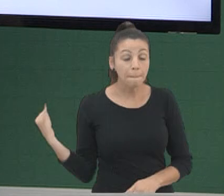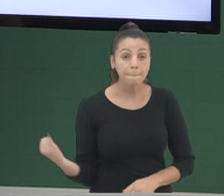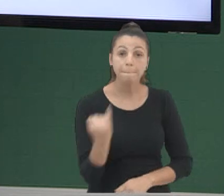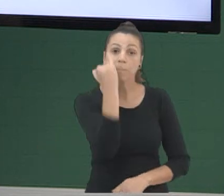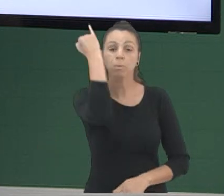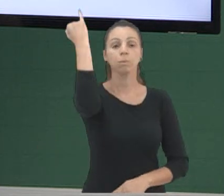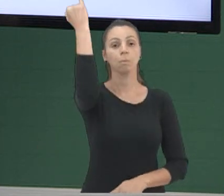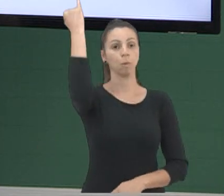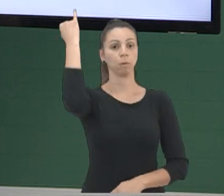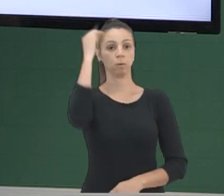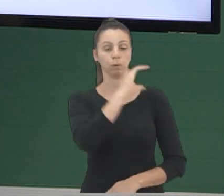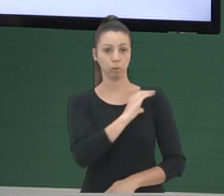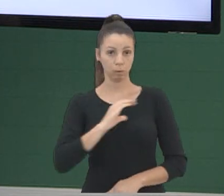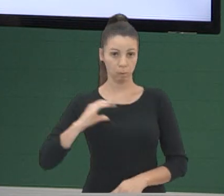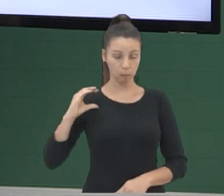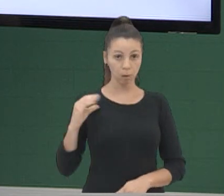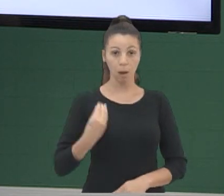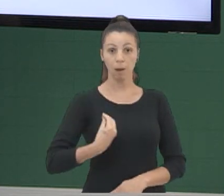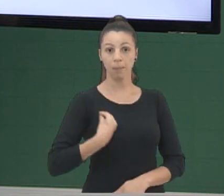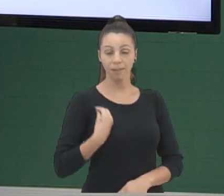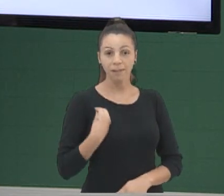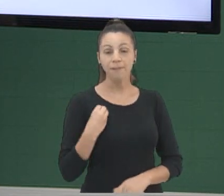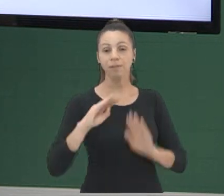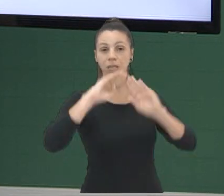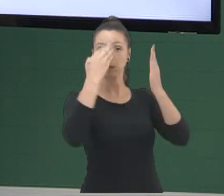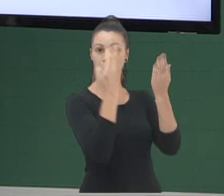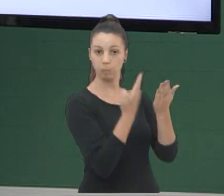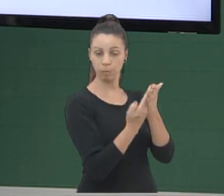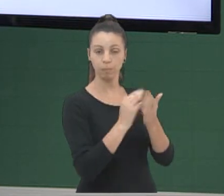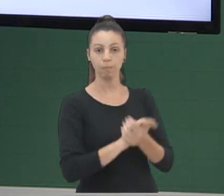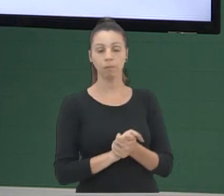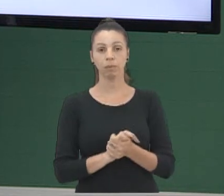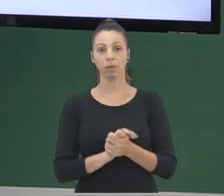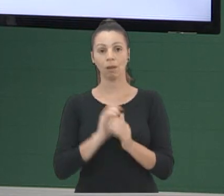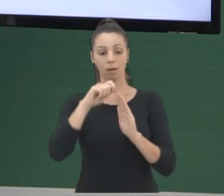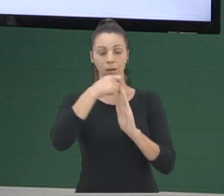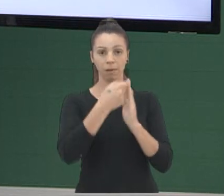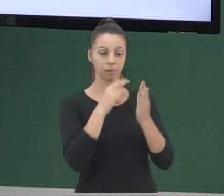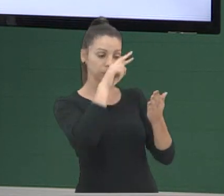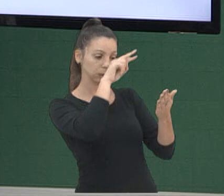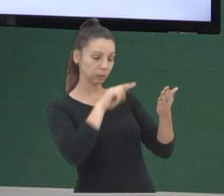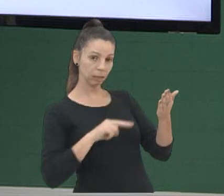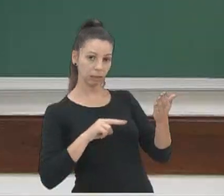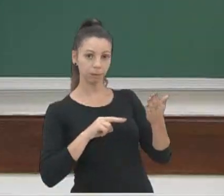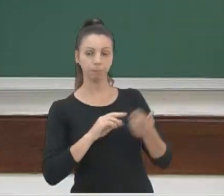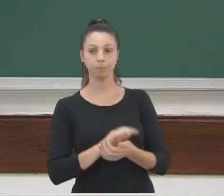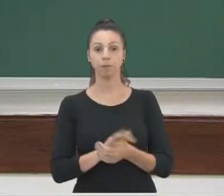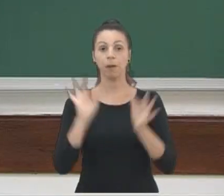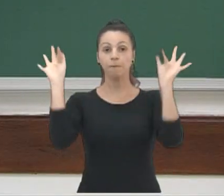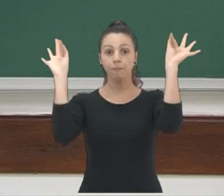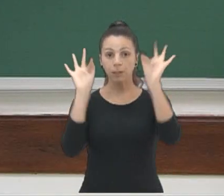ela lá na vida escolar. Vamos ler? Se chama Felicidade Clandestina. Vamos lá.